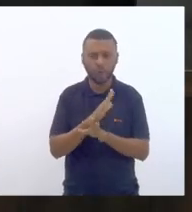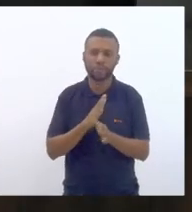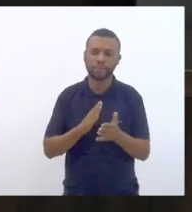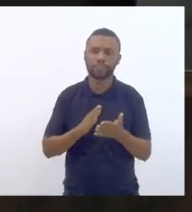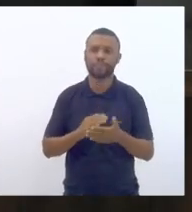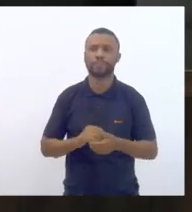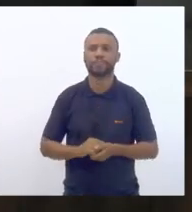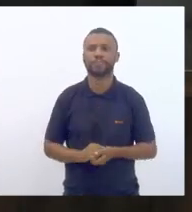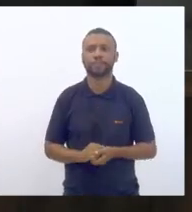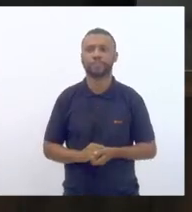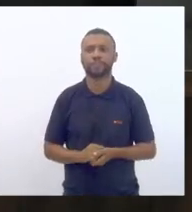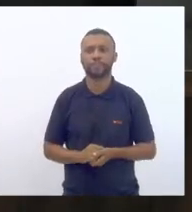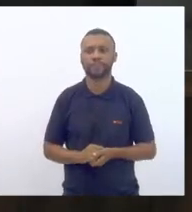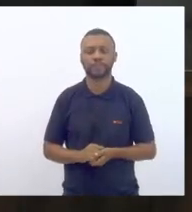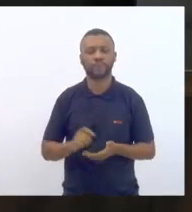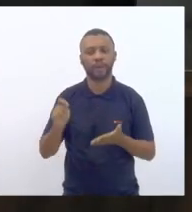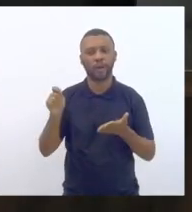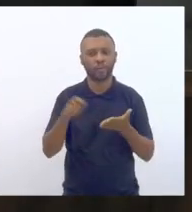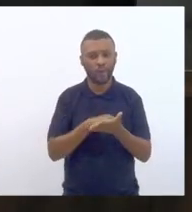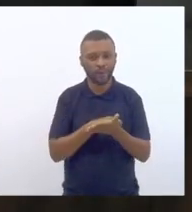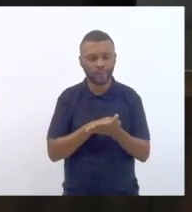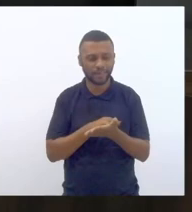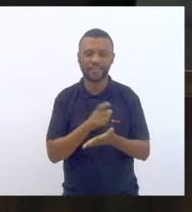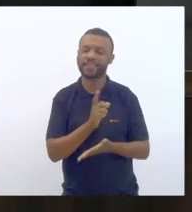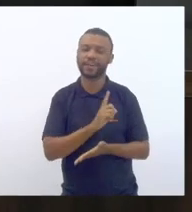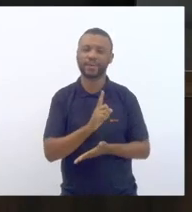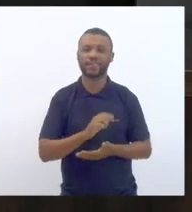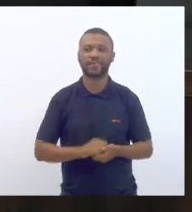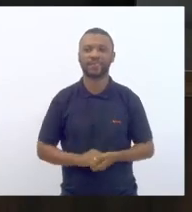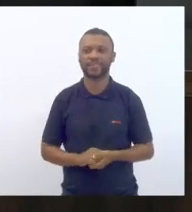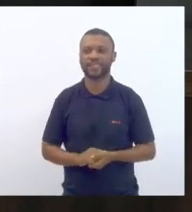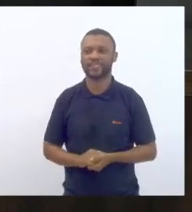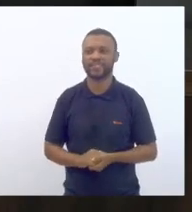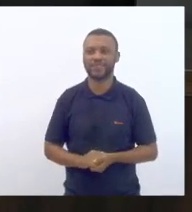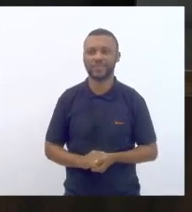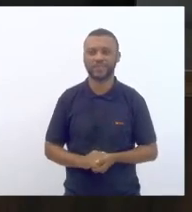aprovado. Vai autógrafo, não.